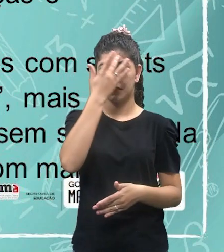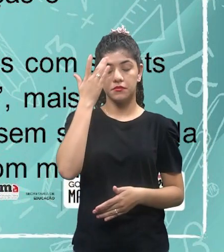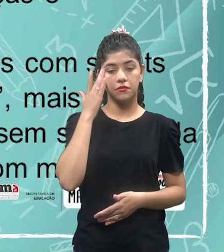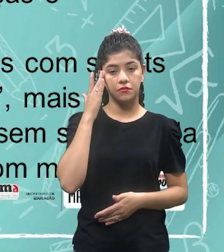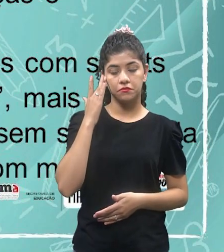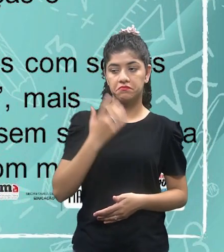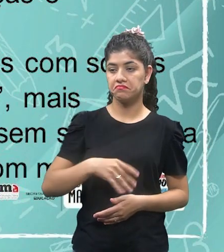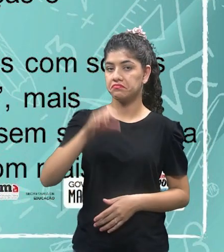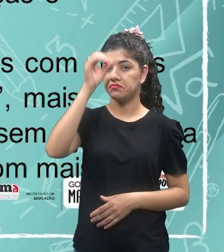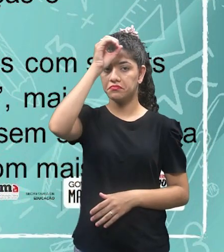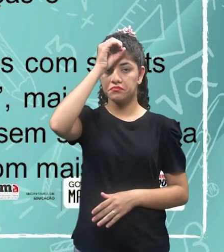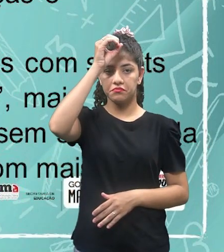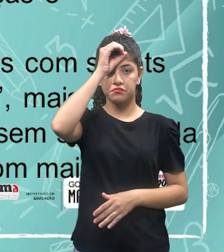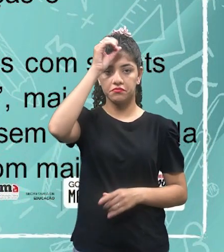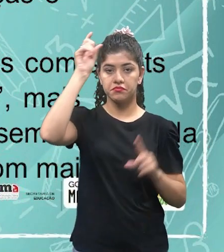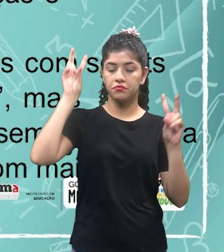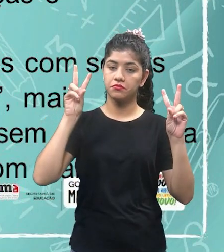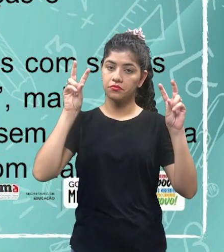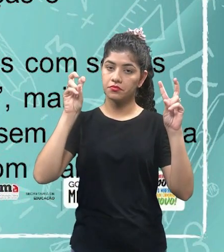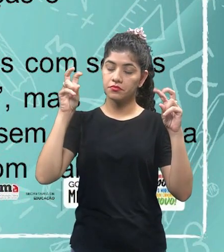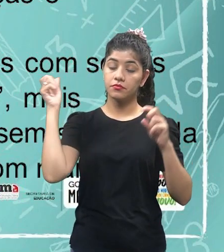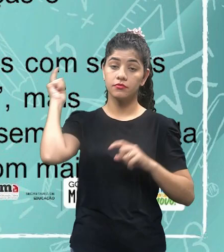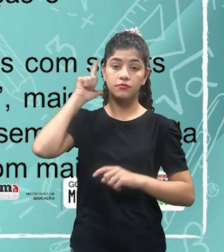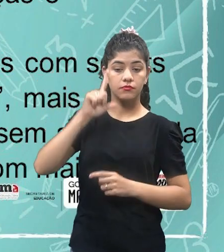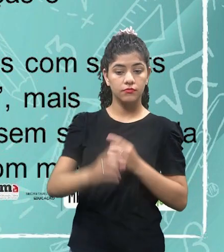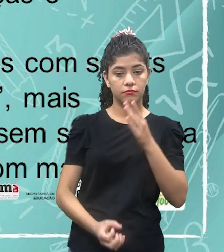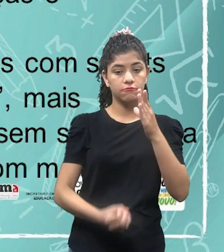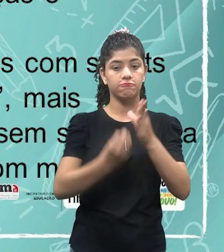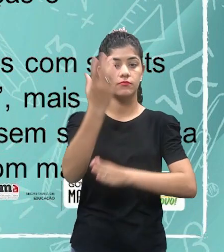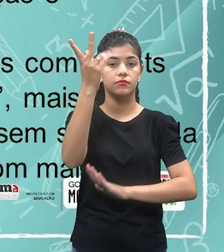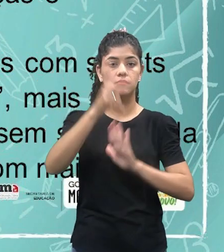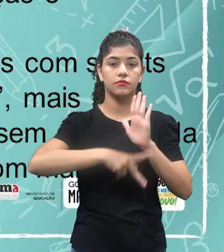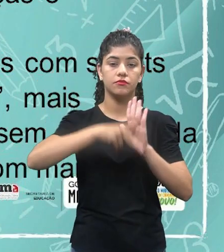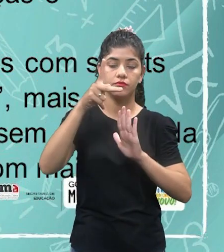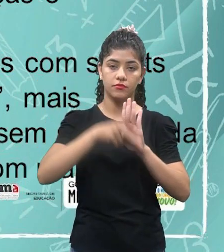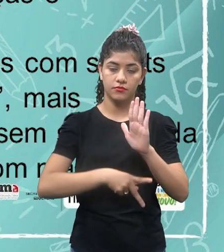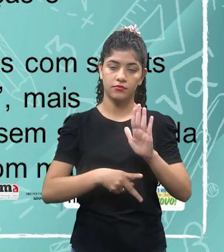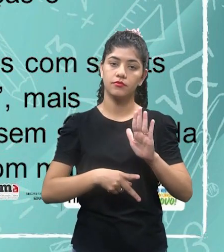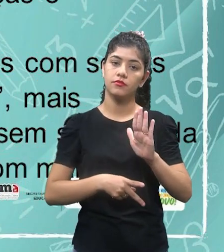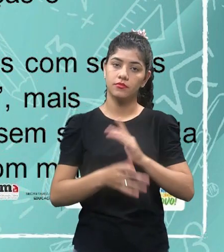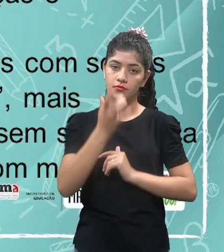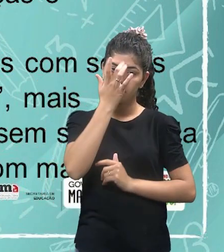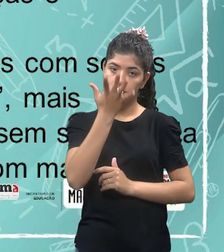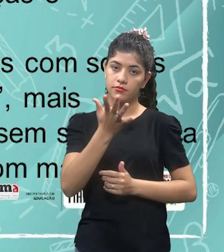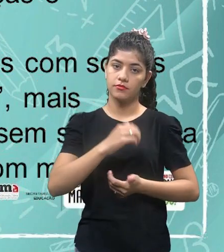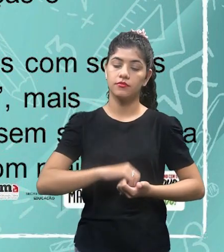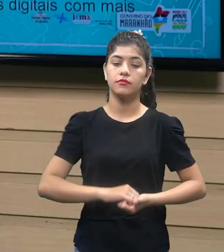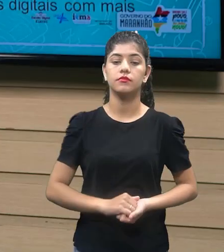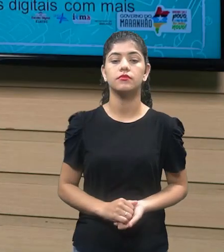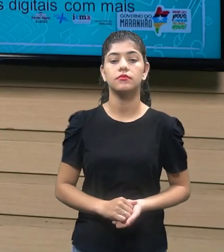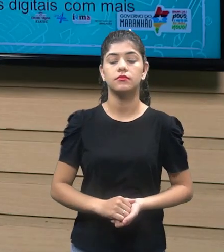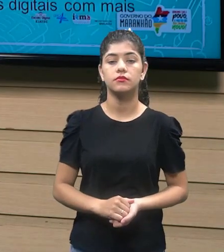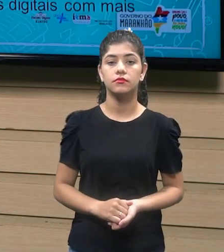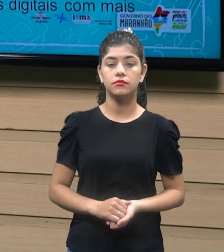saber nada sobre programação, consiga criar projetos digitais com mais facilidade. Então, nesse caso